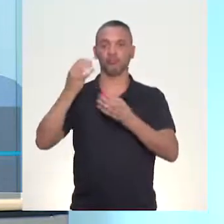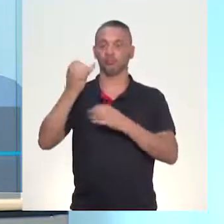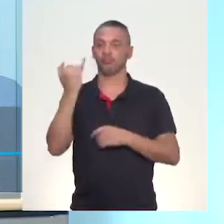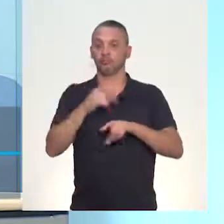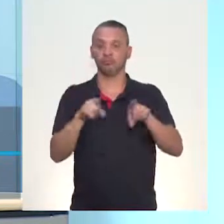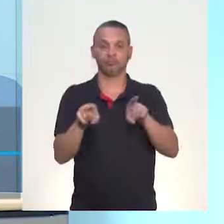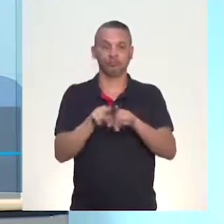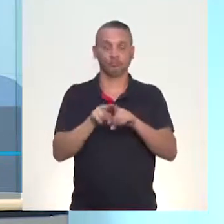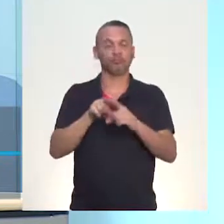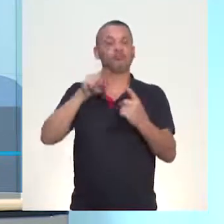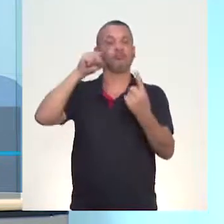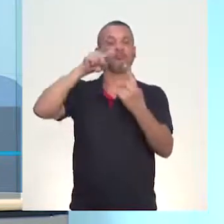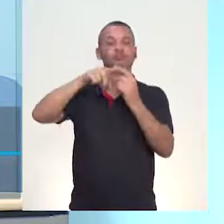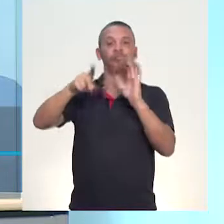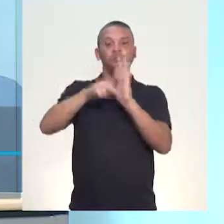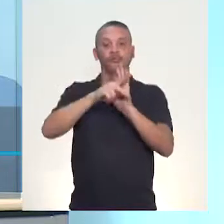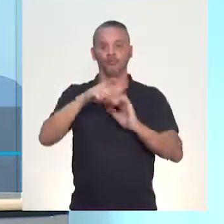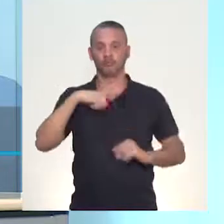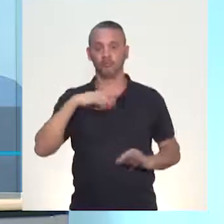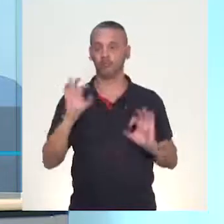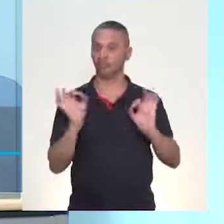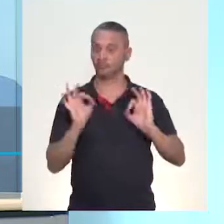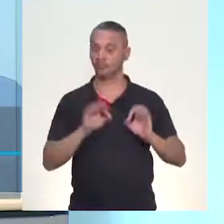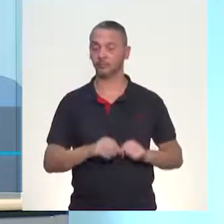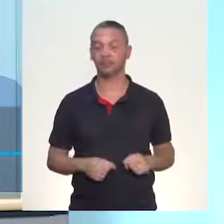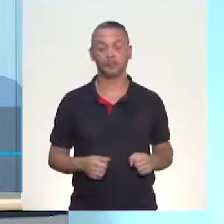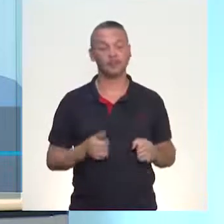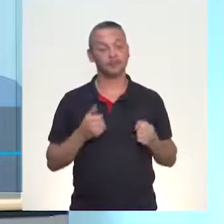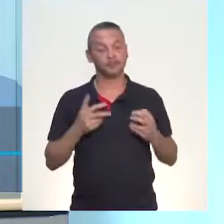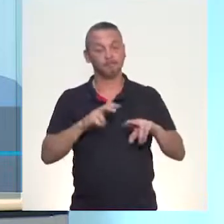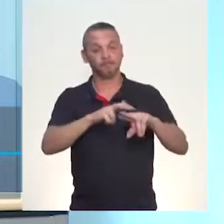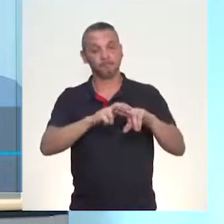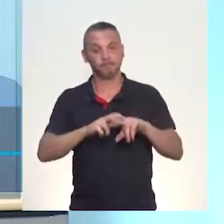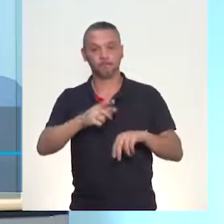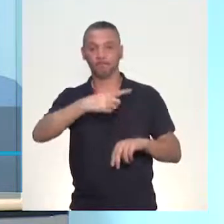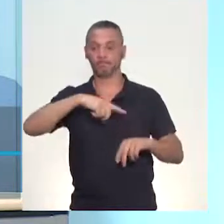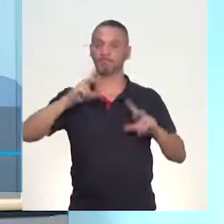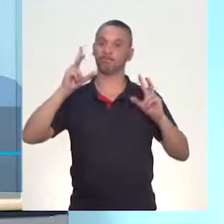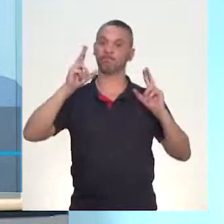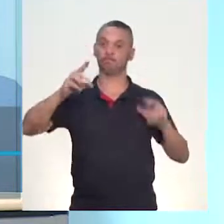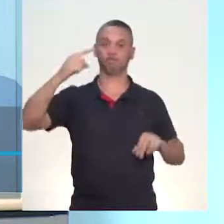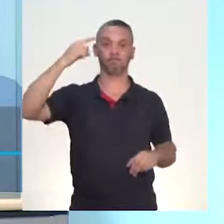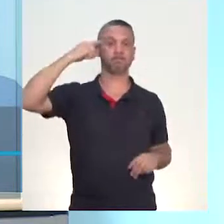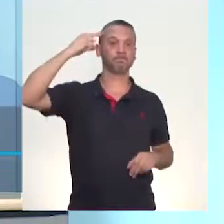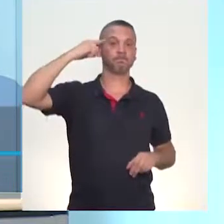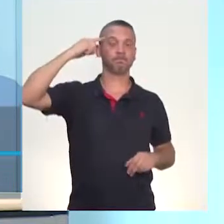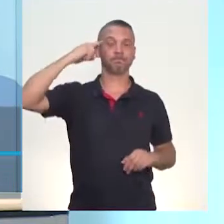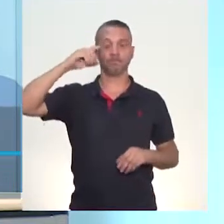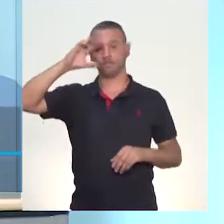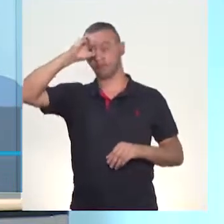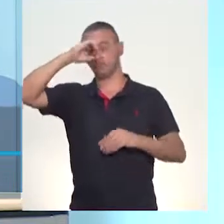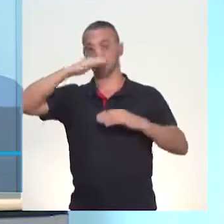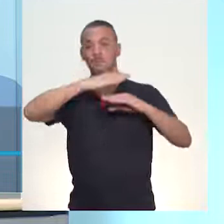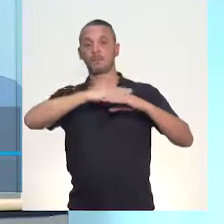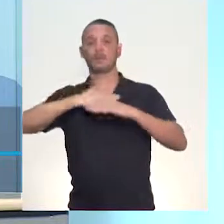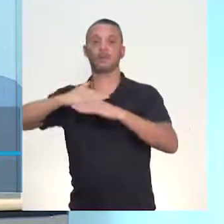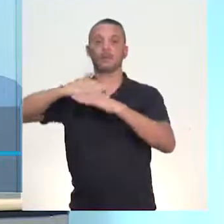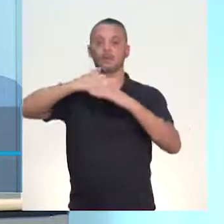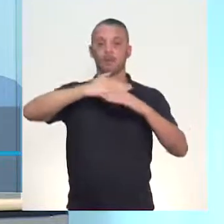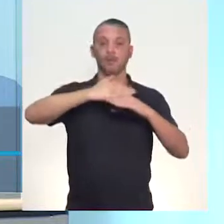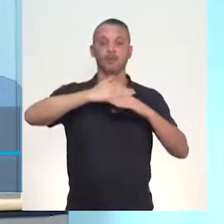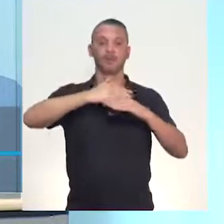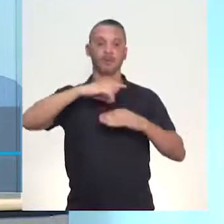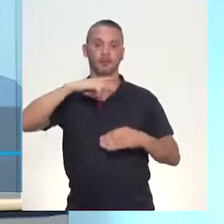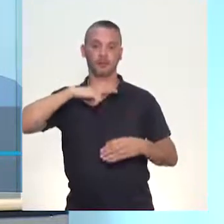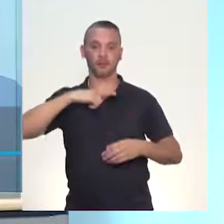que objetivamente ocorre. Então é dessa forma que nós também pensamos no senso comum e nessa